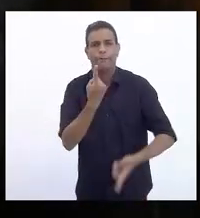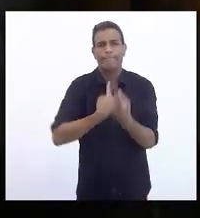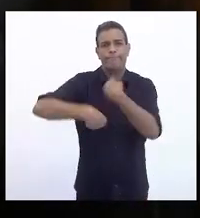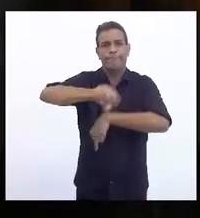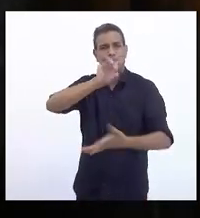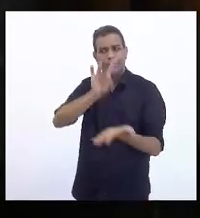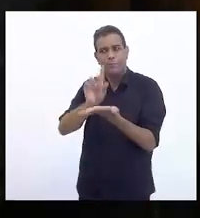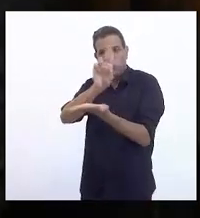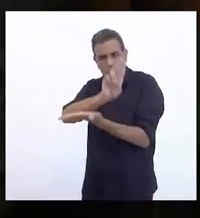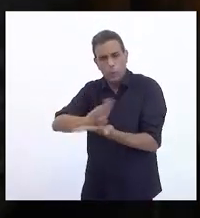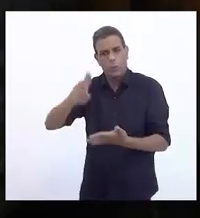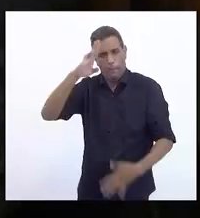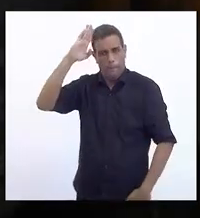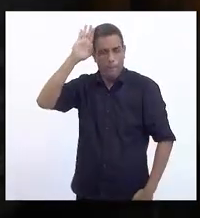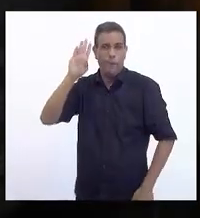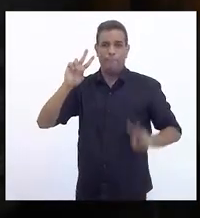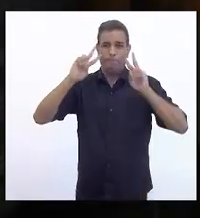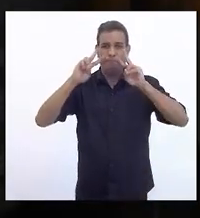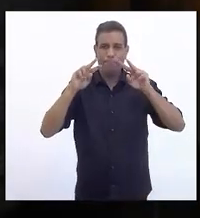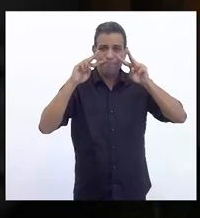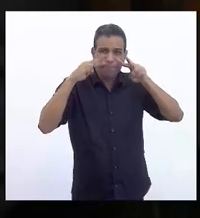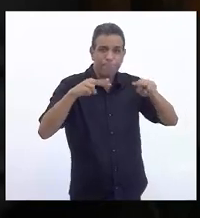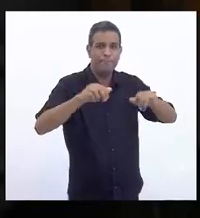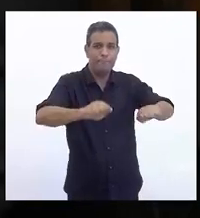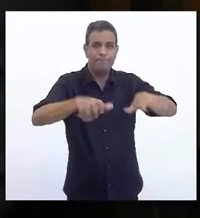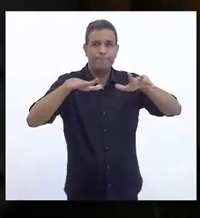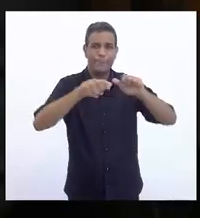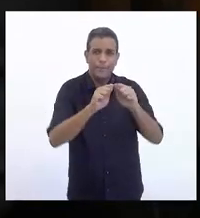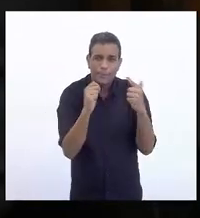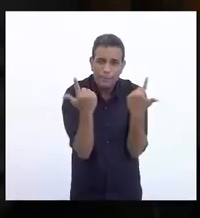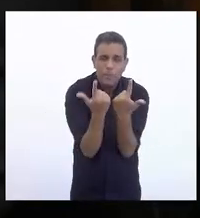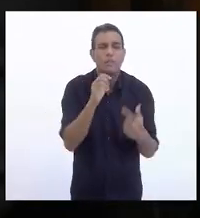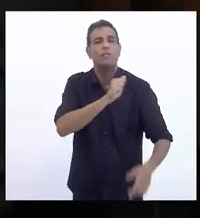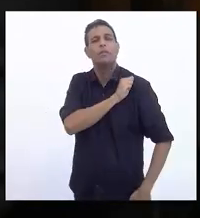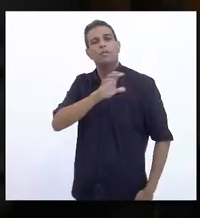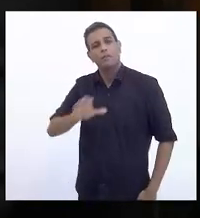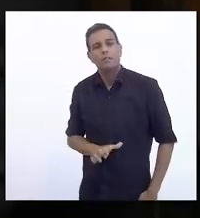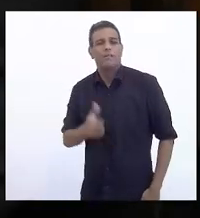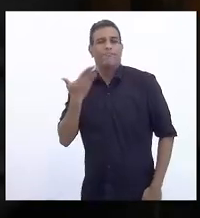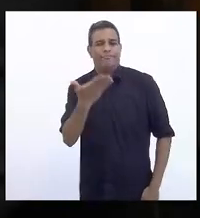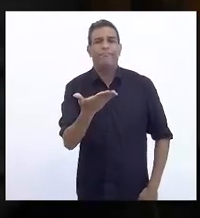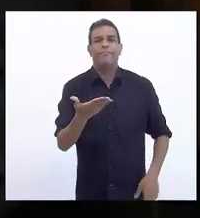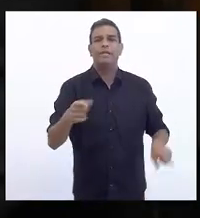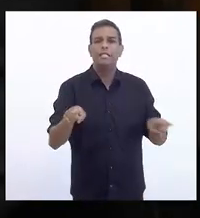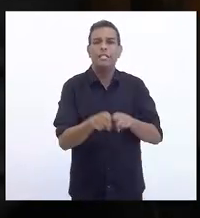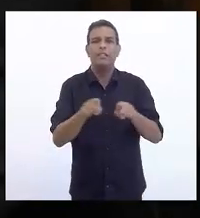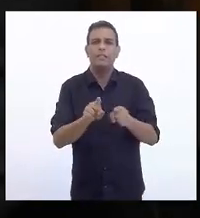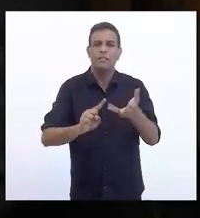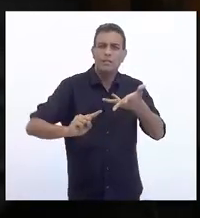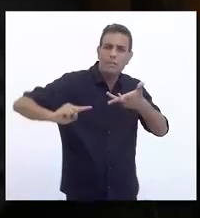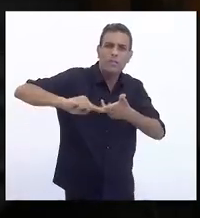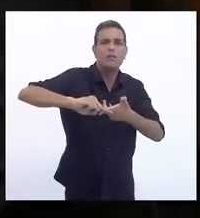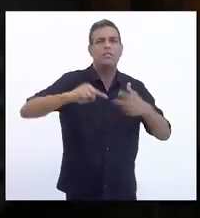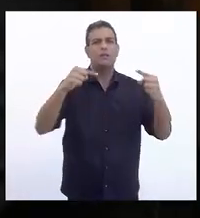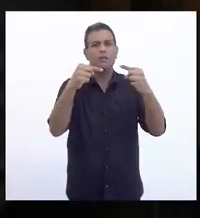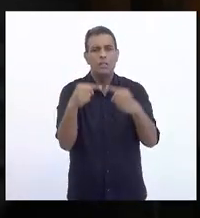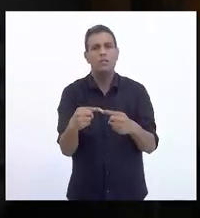fato, uma universidade. Esse aqui que está presidindo a sessão, André Siciliano, André Luiz Siciliano, esse aqui,